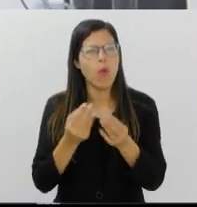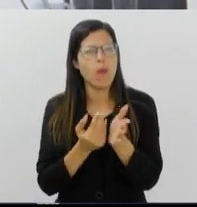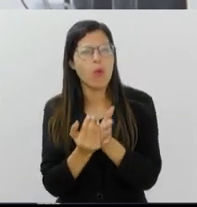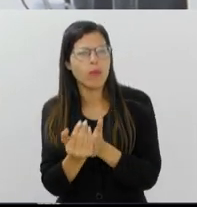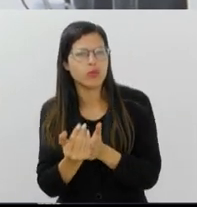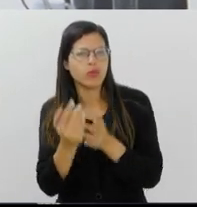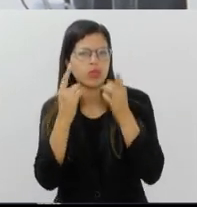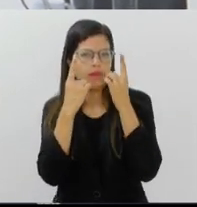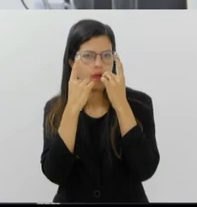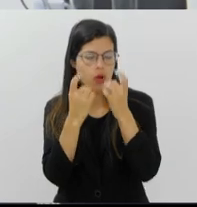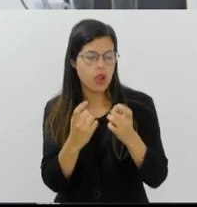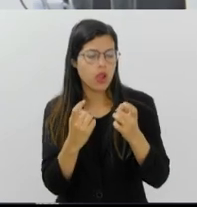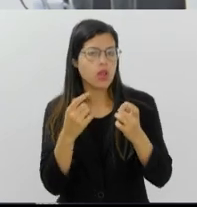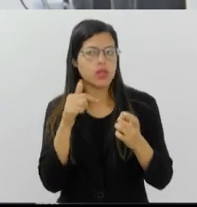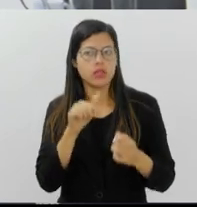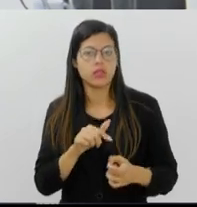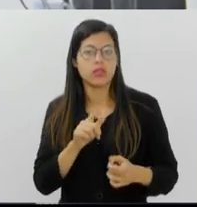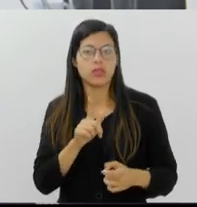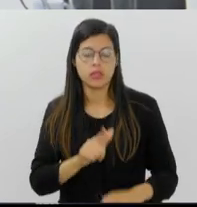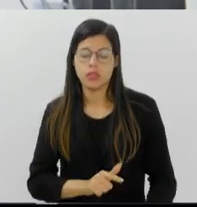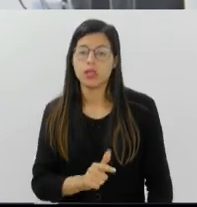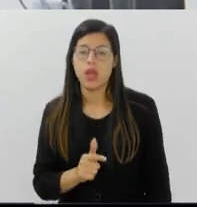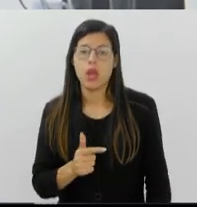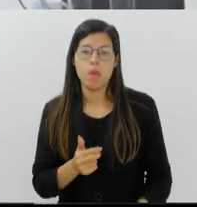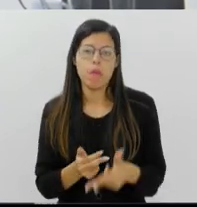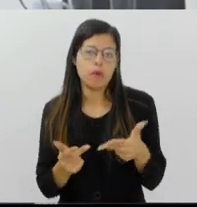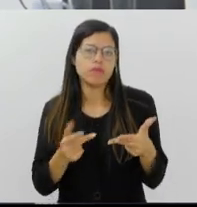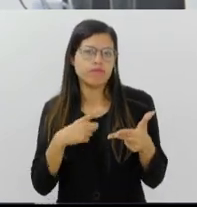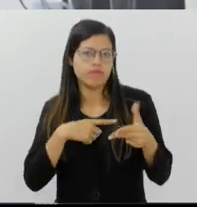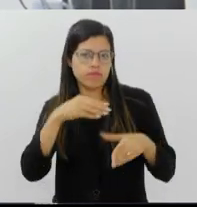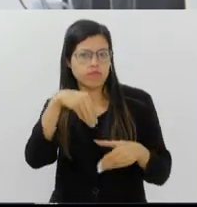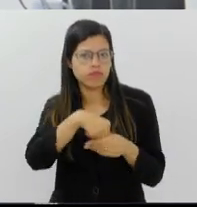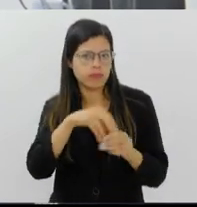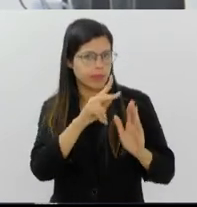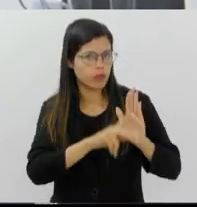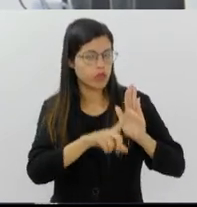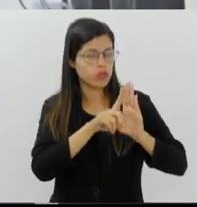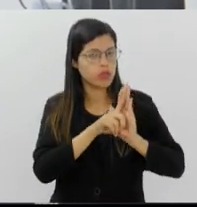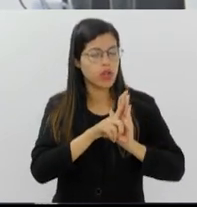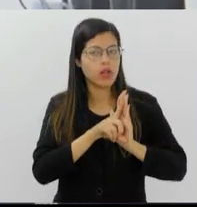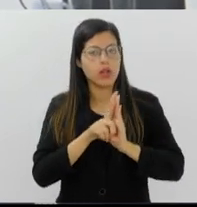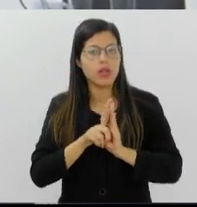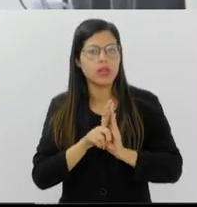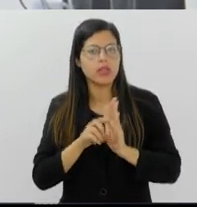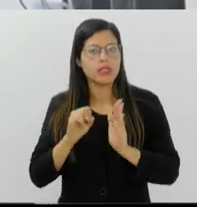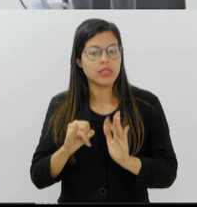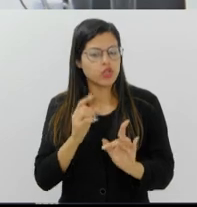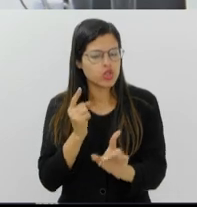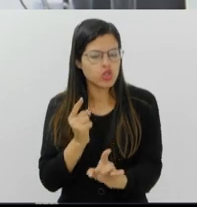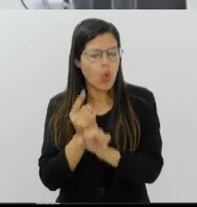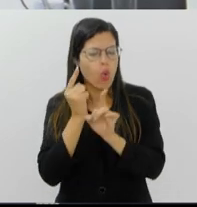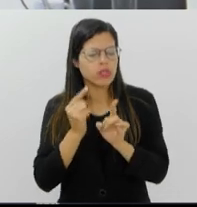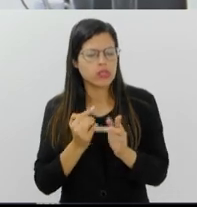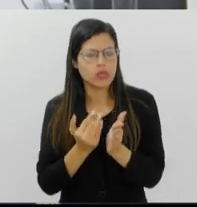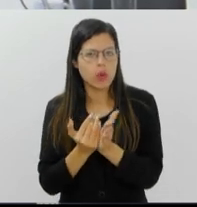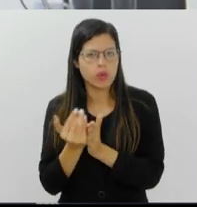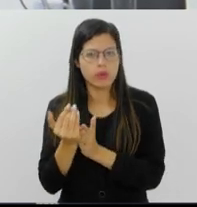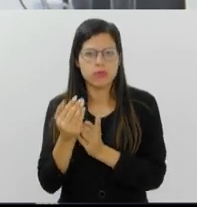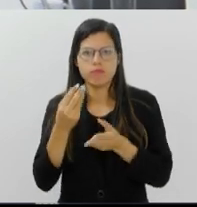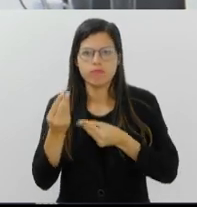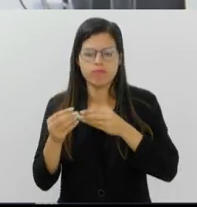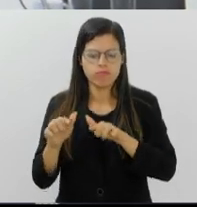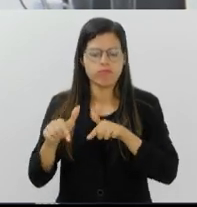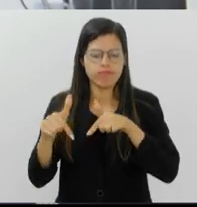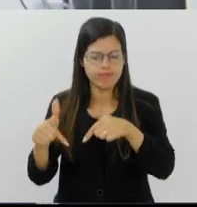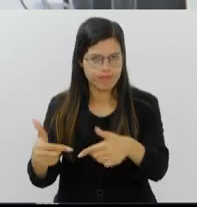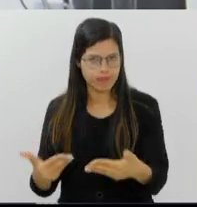Né? Então, isso é uma, por exemplo, é uma coisa que se trata. E daí a gente, detectando essa origem, como é que a gente vai atuar isso? E